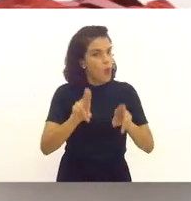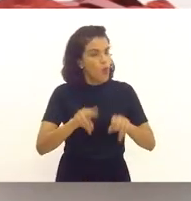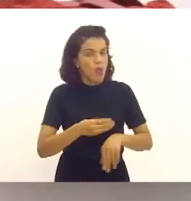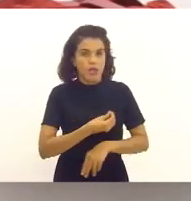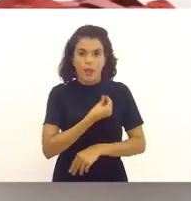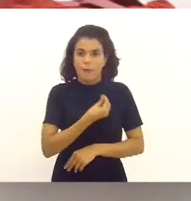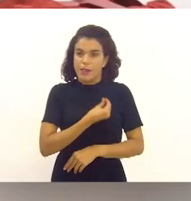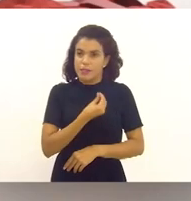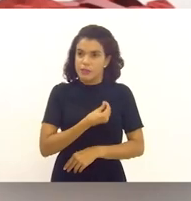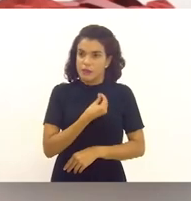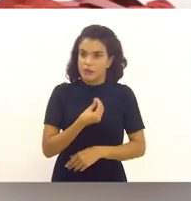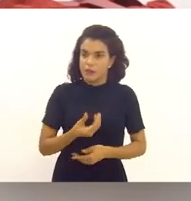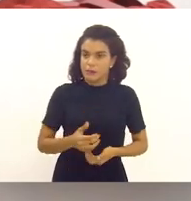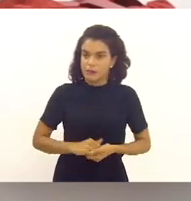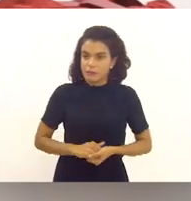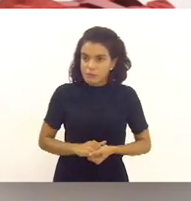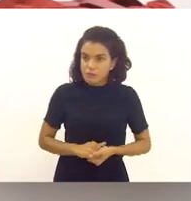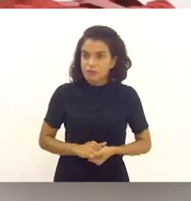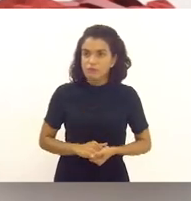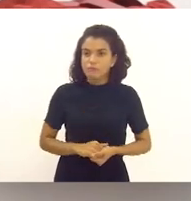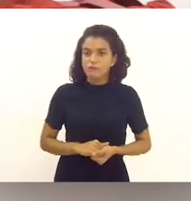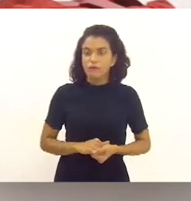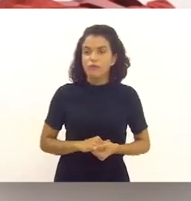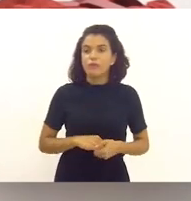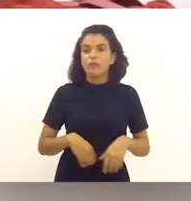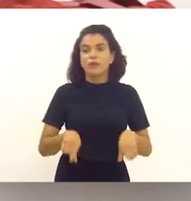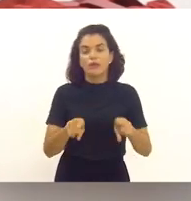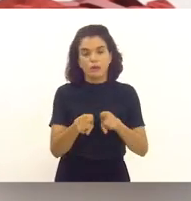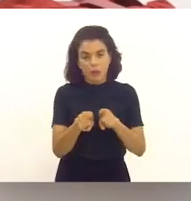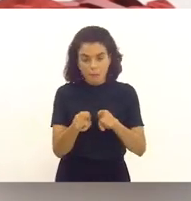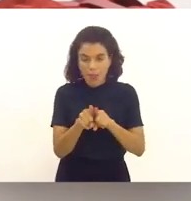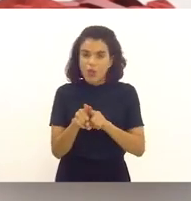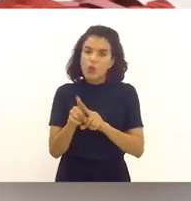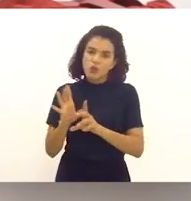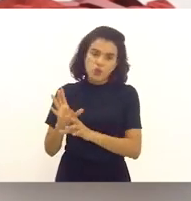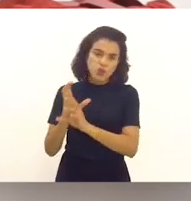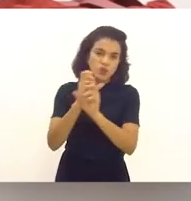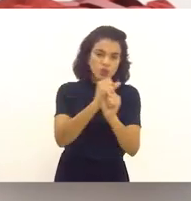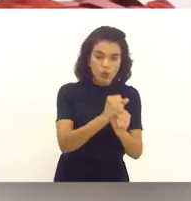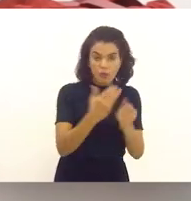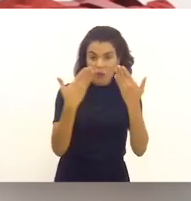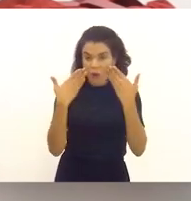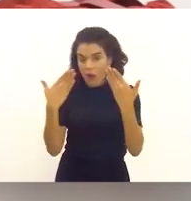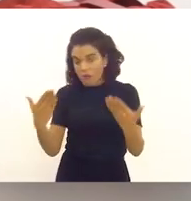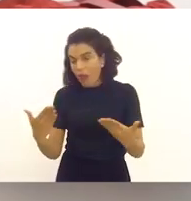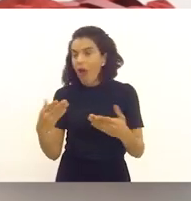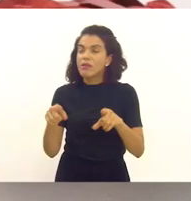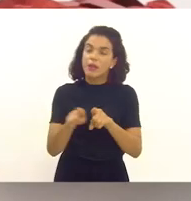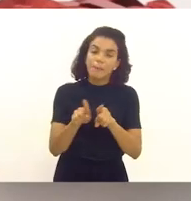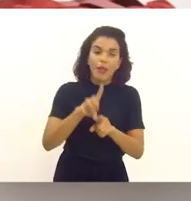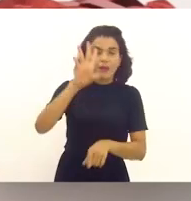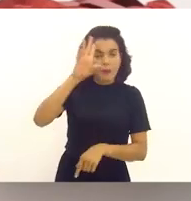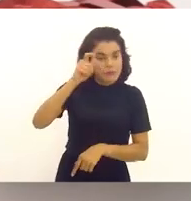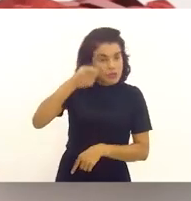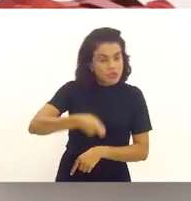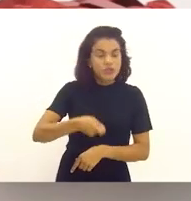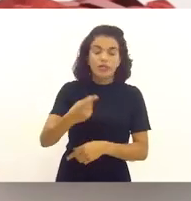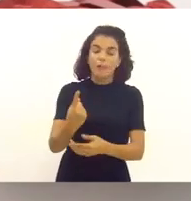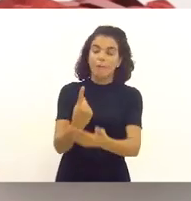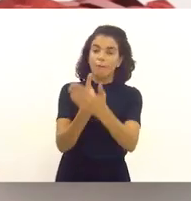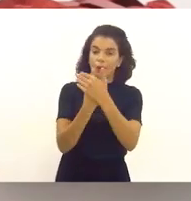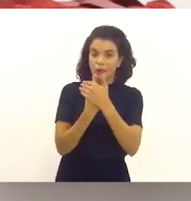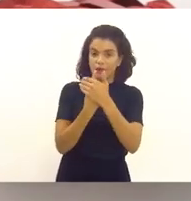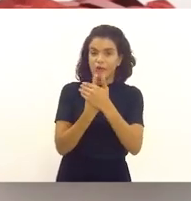posto de trabalho né E para além dos números que foram falados aqui das medidas protetivas são muito importantes